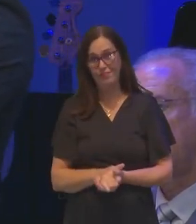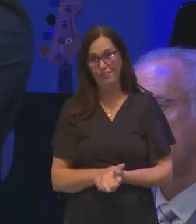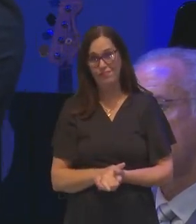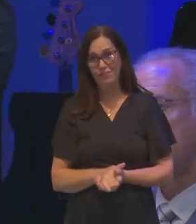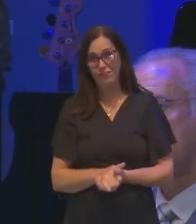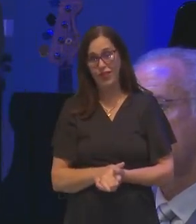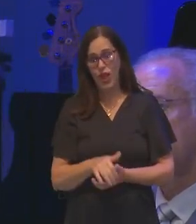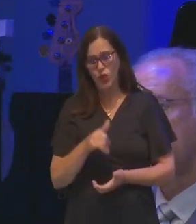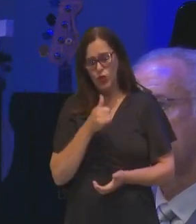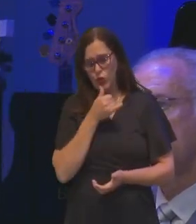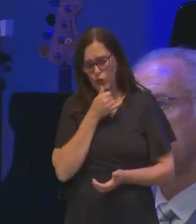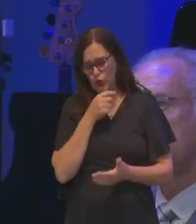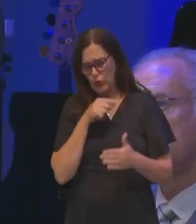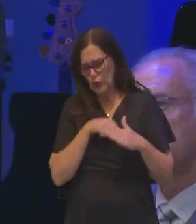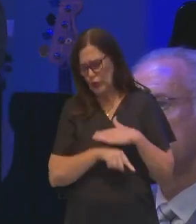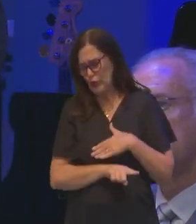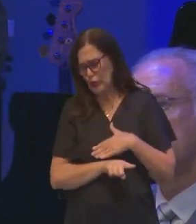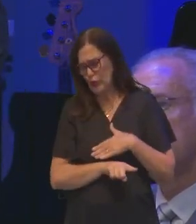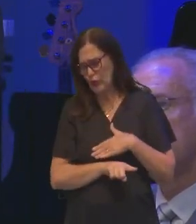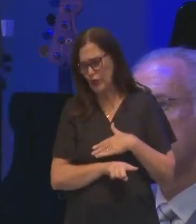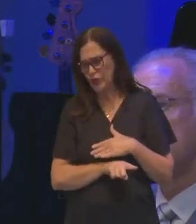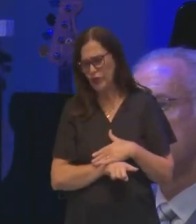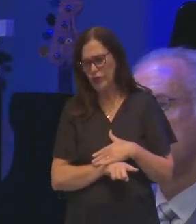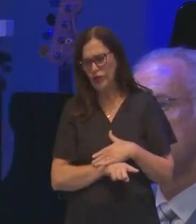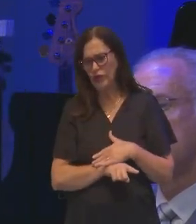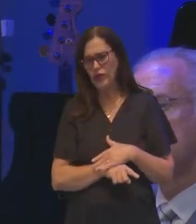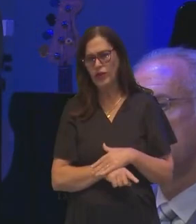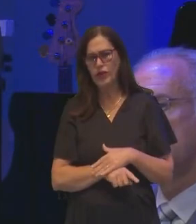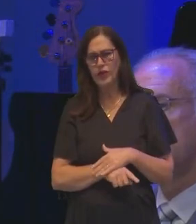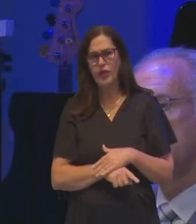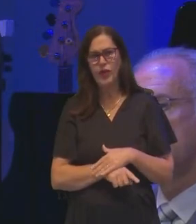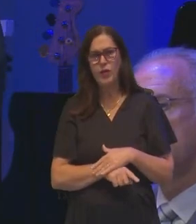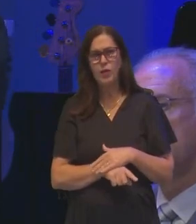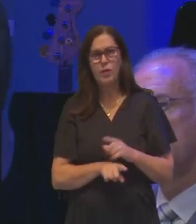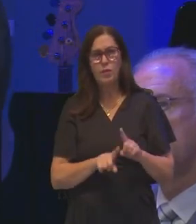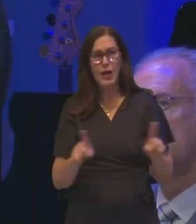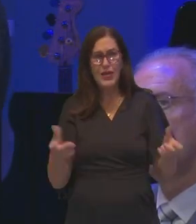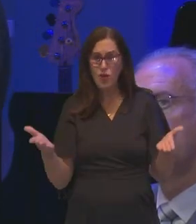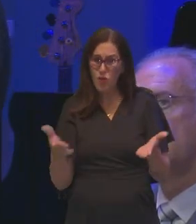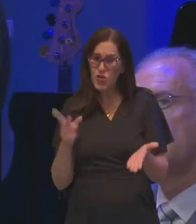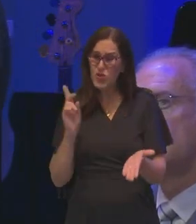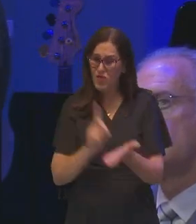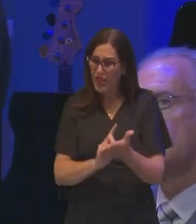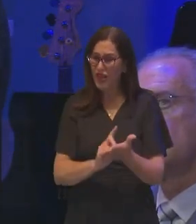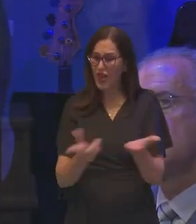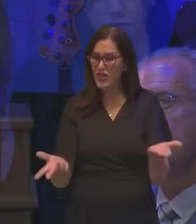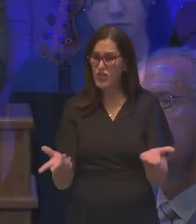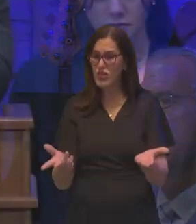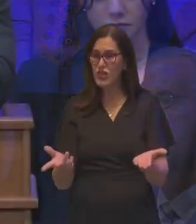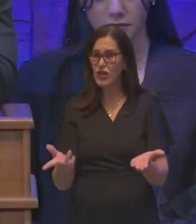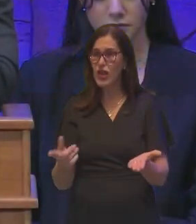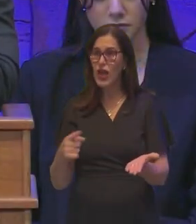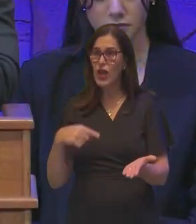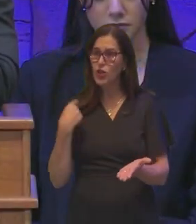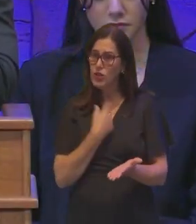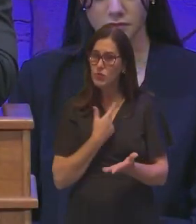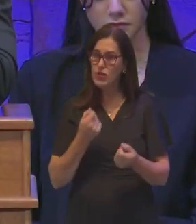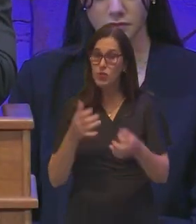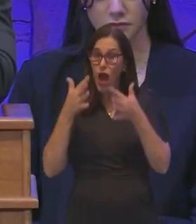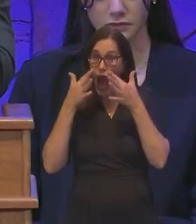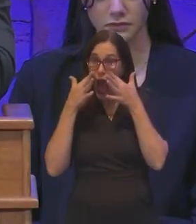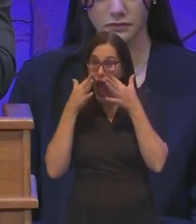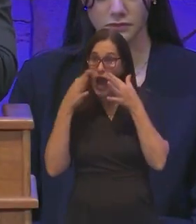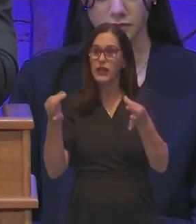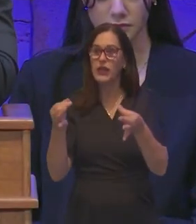Uma tristeza profunda, faz parte da nossa realidade, da nossa rotina. E se nós não nos atentarmos para